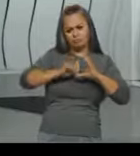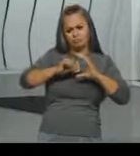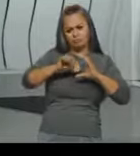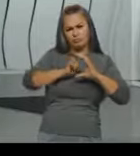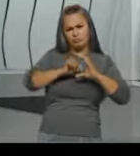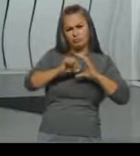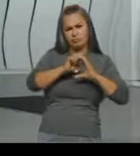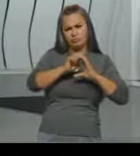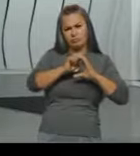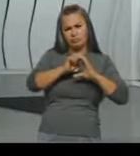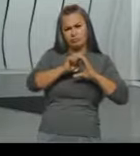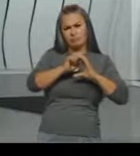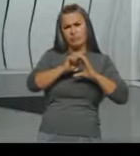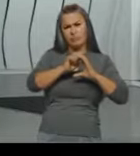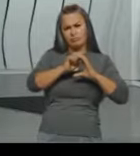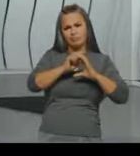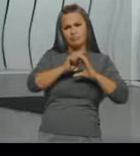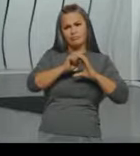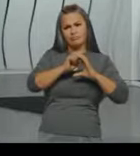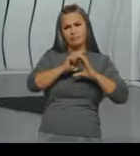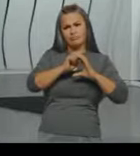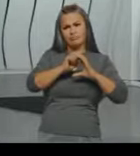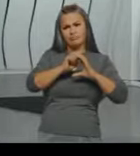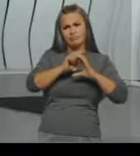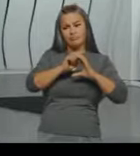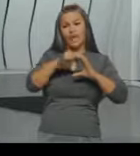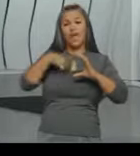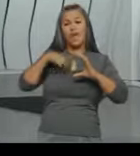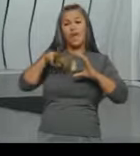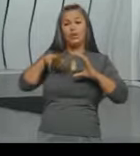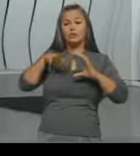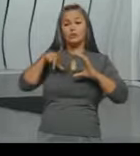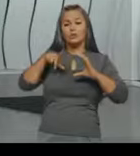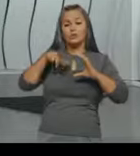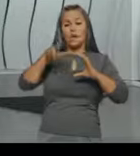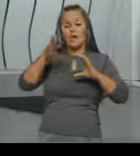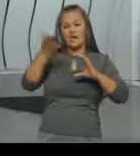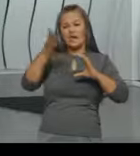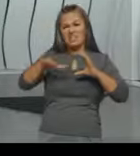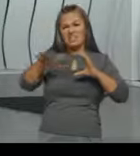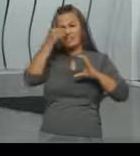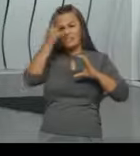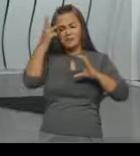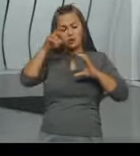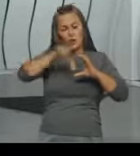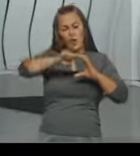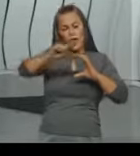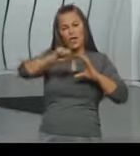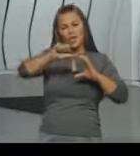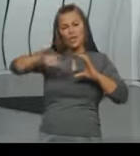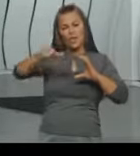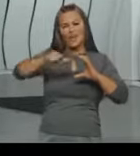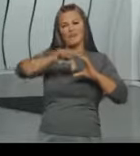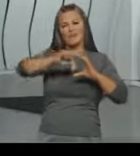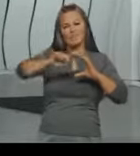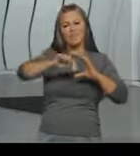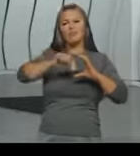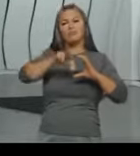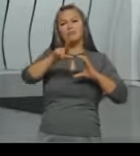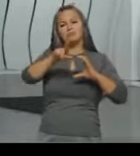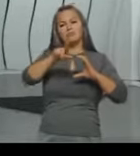alguns, não trocar os outros, né? Cansei de ouvir isso. Acabou que eu nunca troquei nenhum, né? Então, por isso a gente chama de raio. Faz essa ligação lá com a